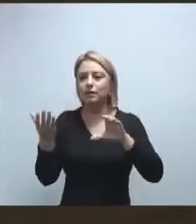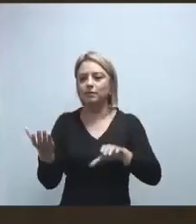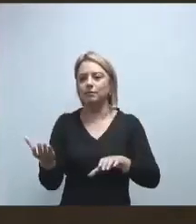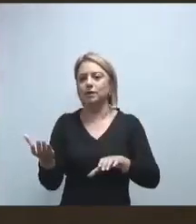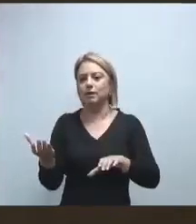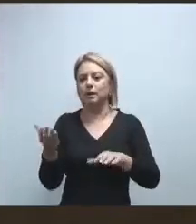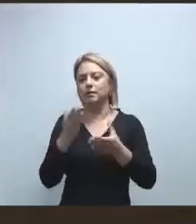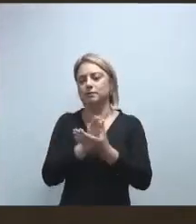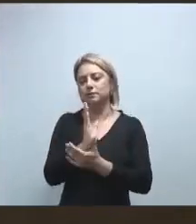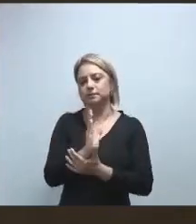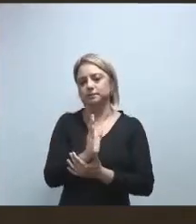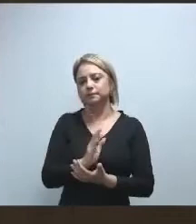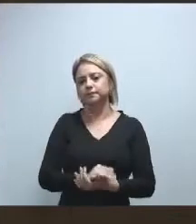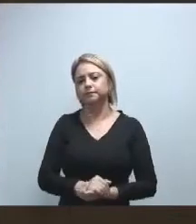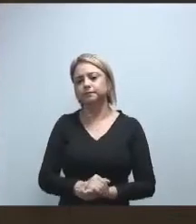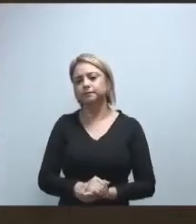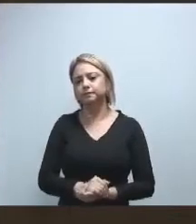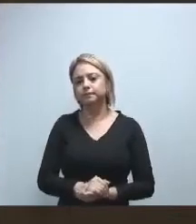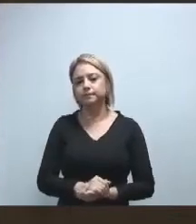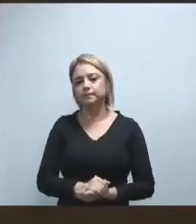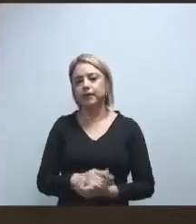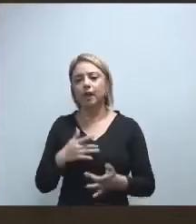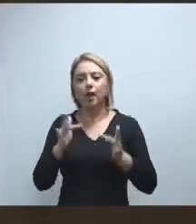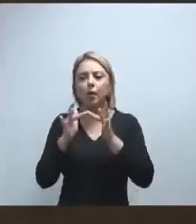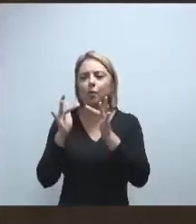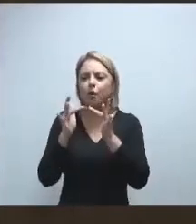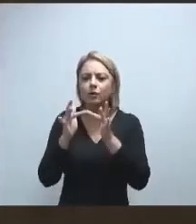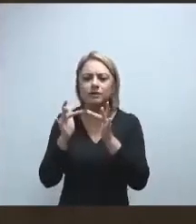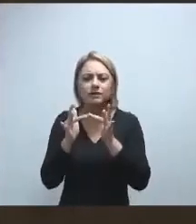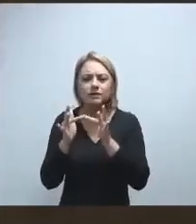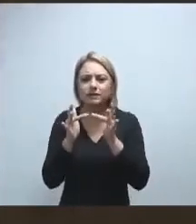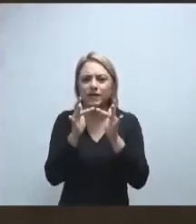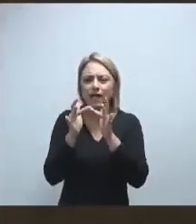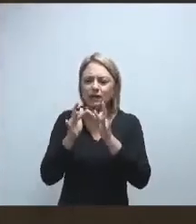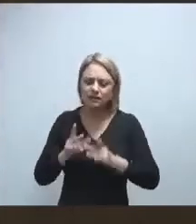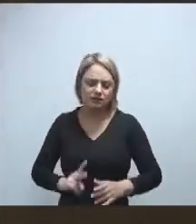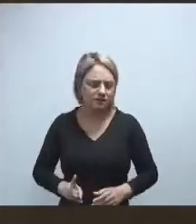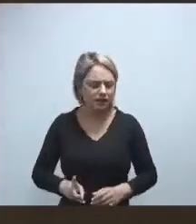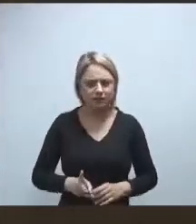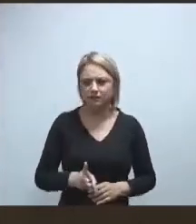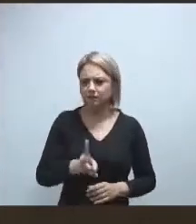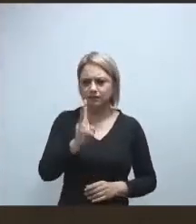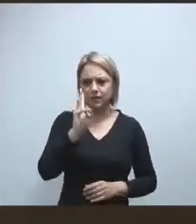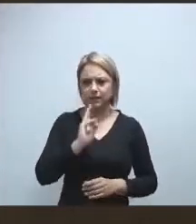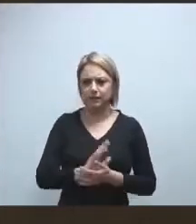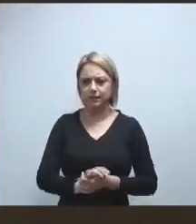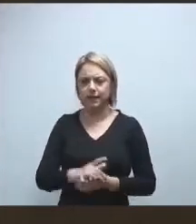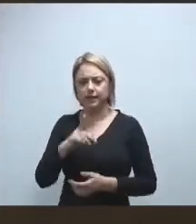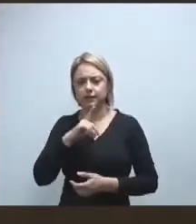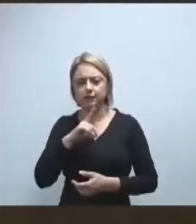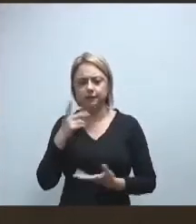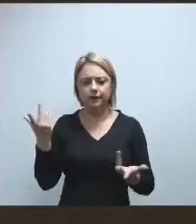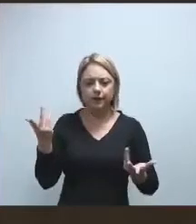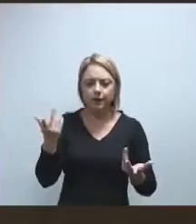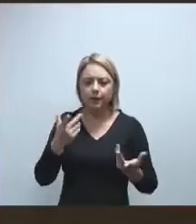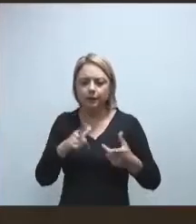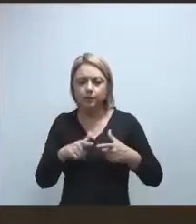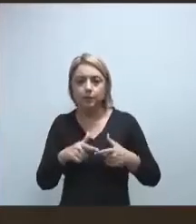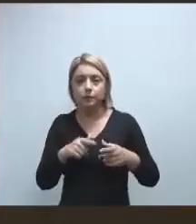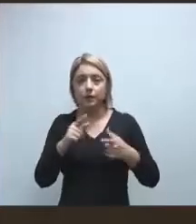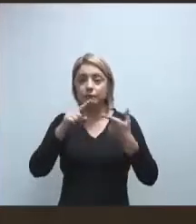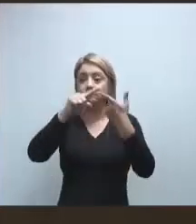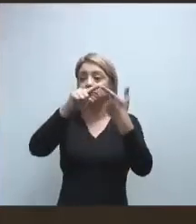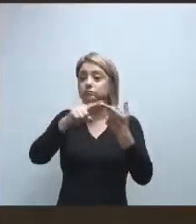aprovação o contato era problema é permanente e aí tivemos uma fase mais